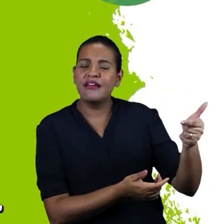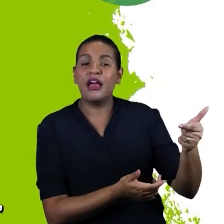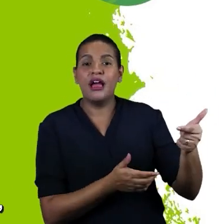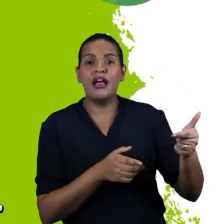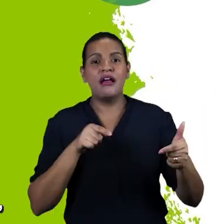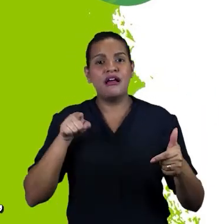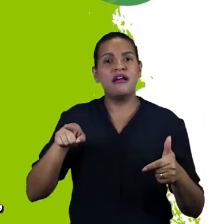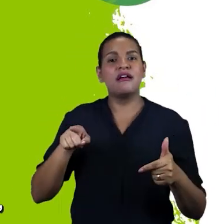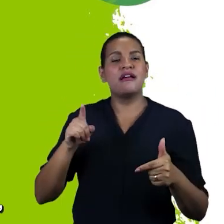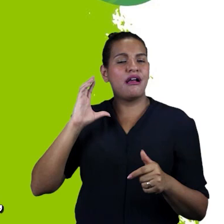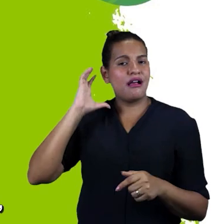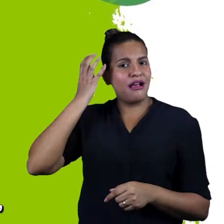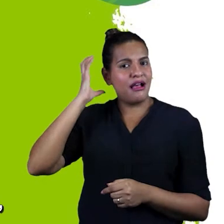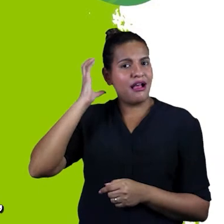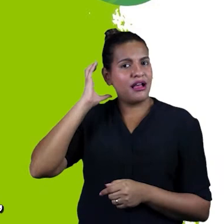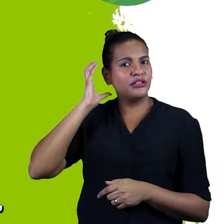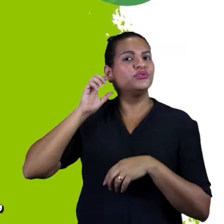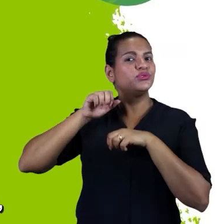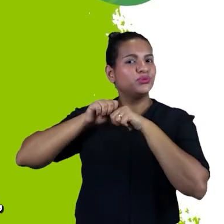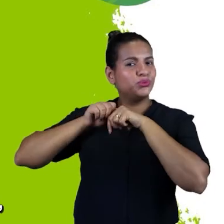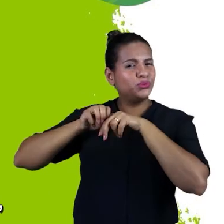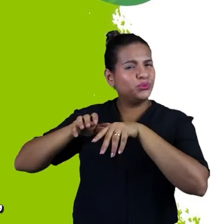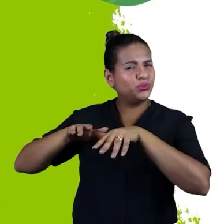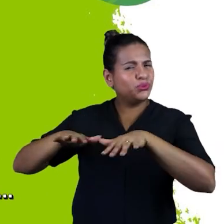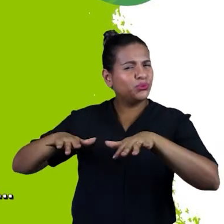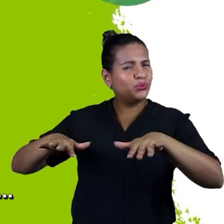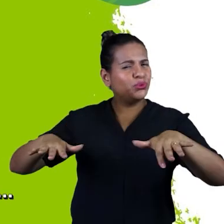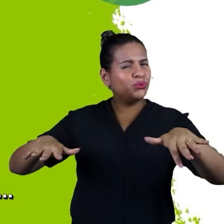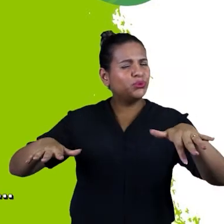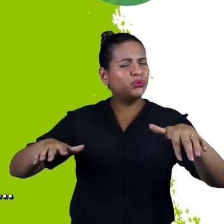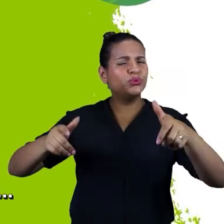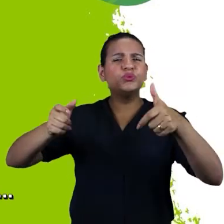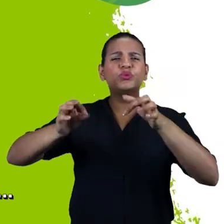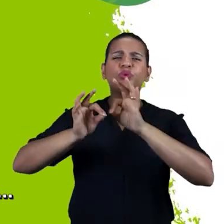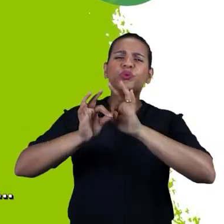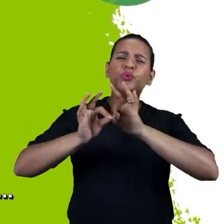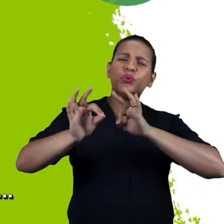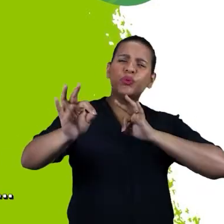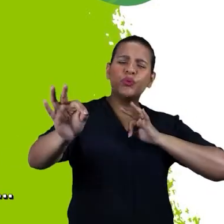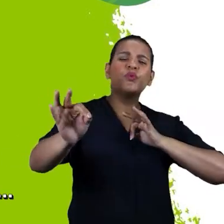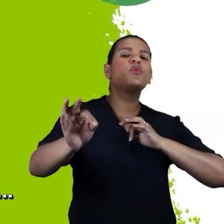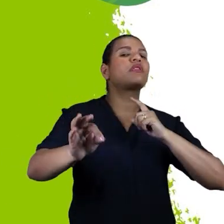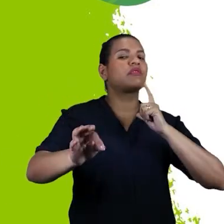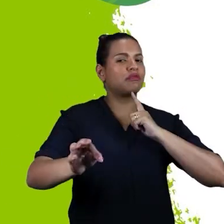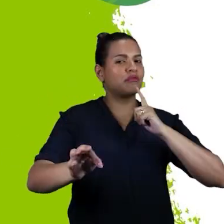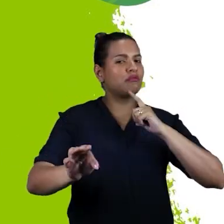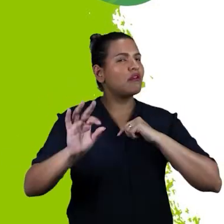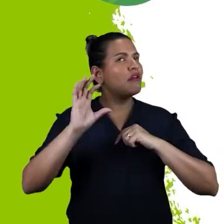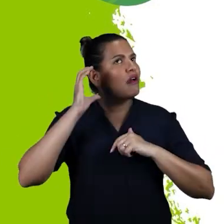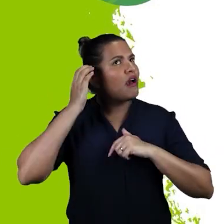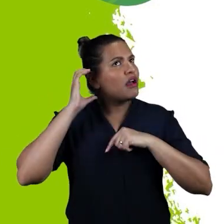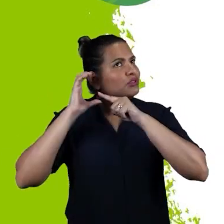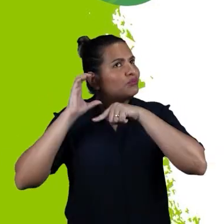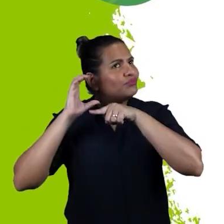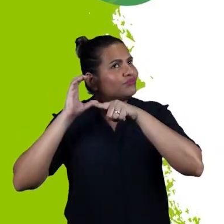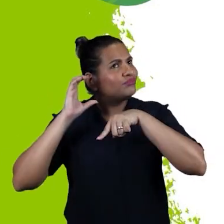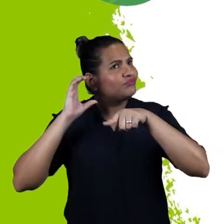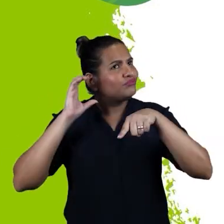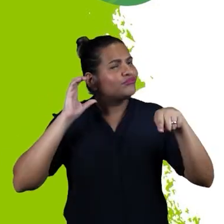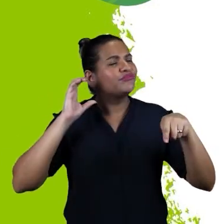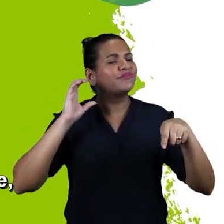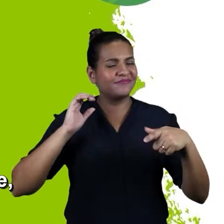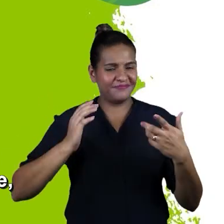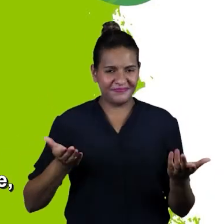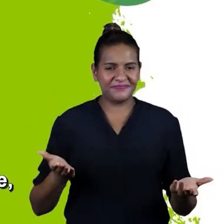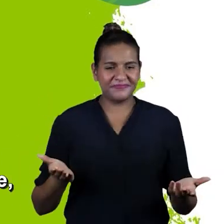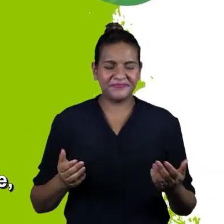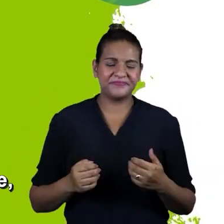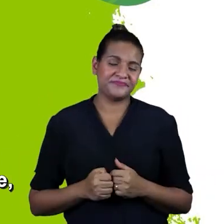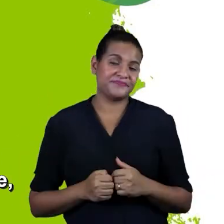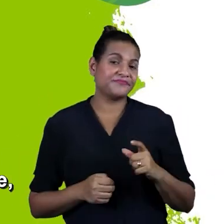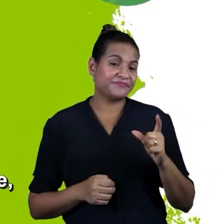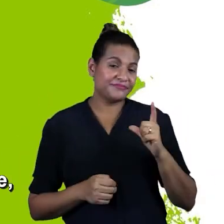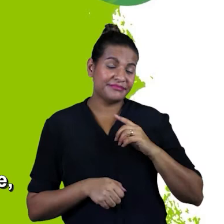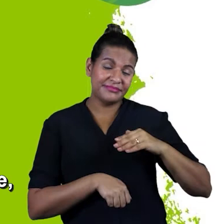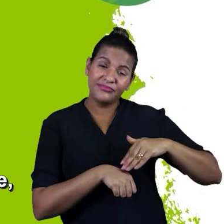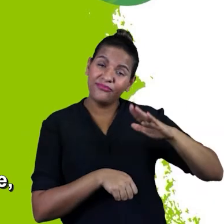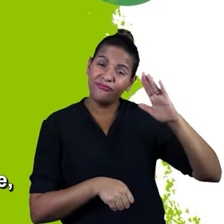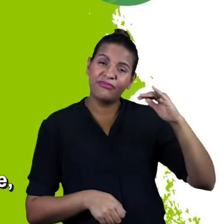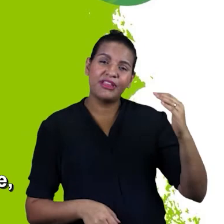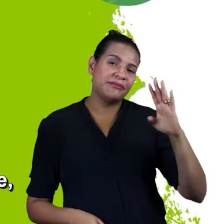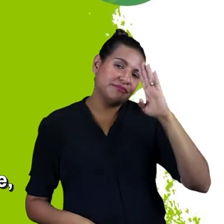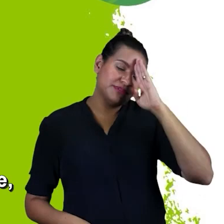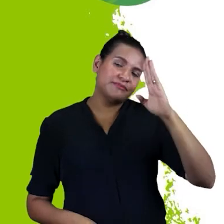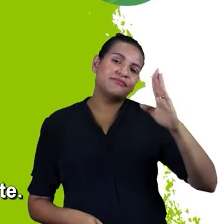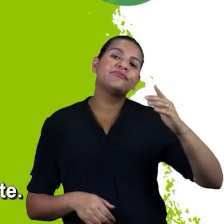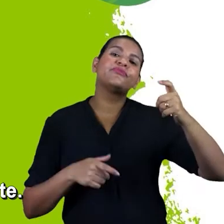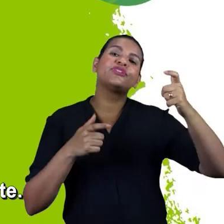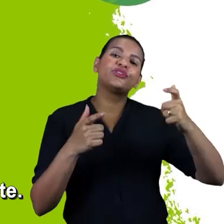não chega às vezes em 1/4 da população brasileira. A gente sabe disso, que a internet não, apesar de muita gente usar, mas quando a gente olha, na verdade,